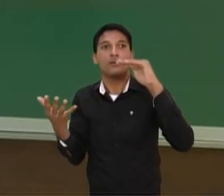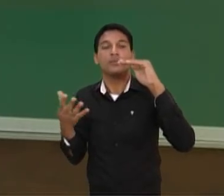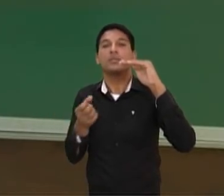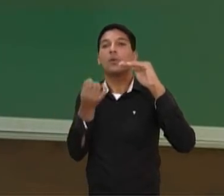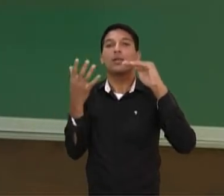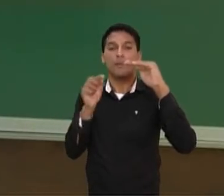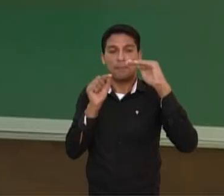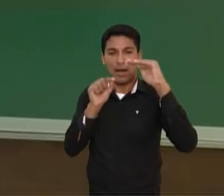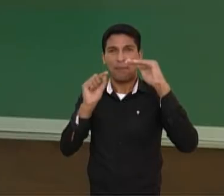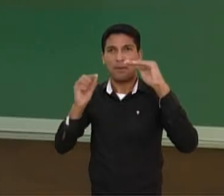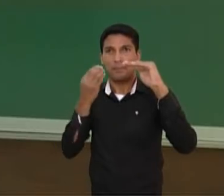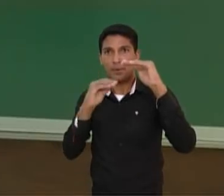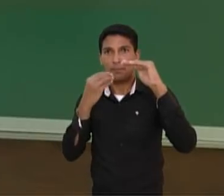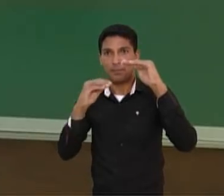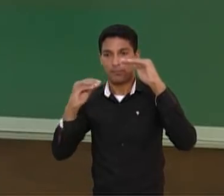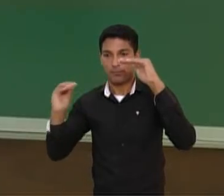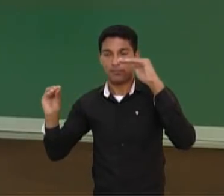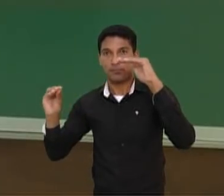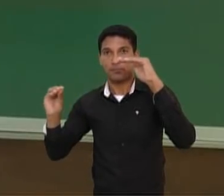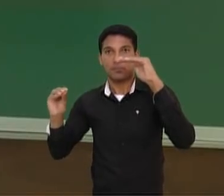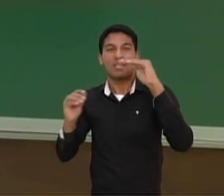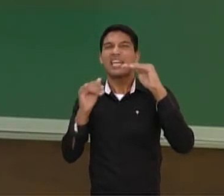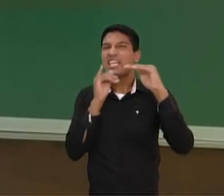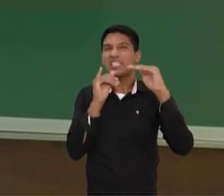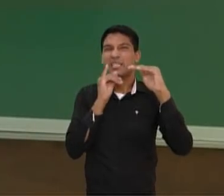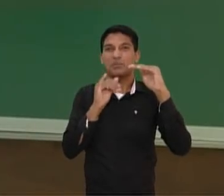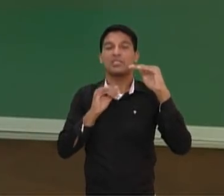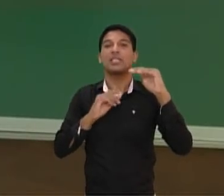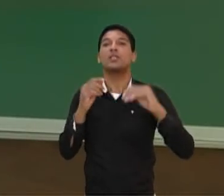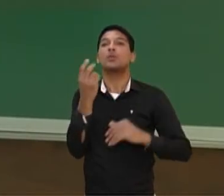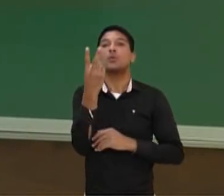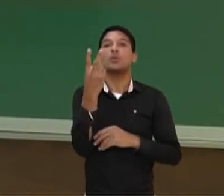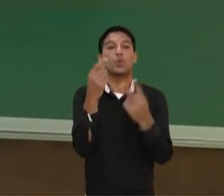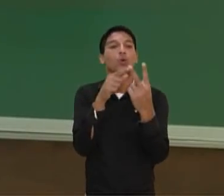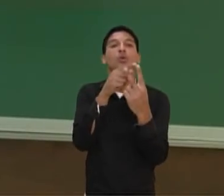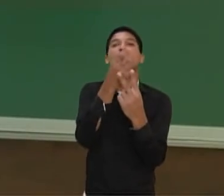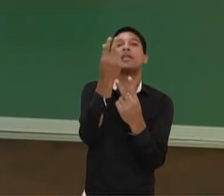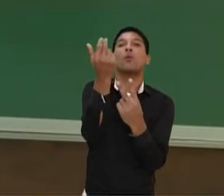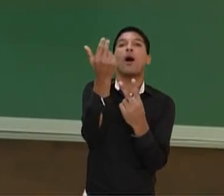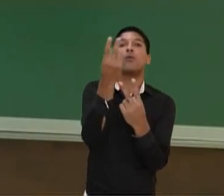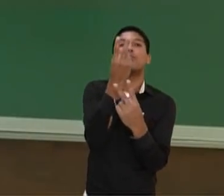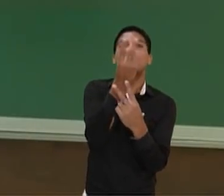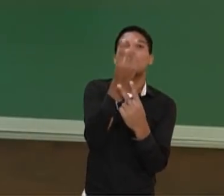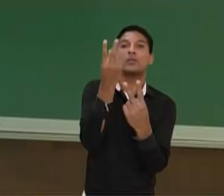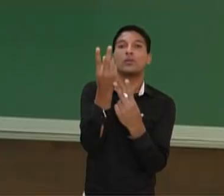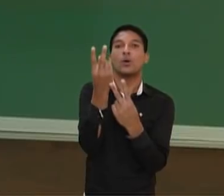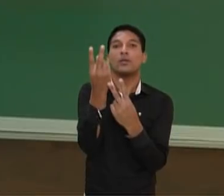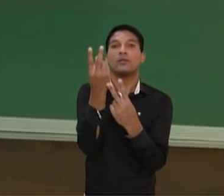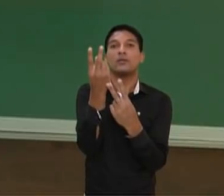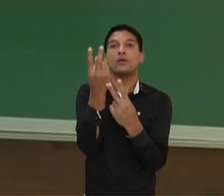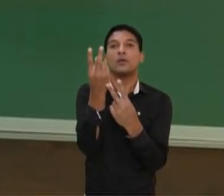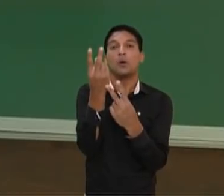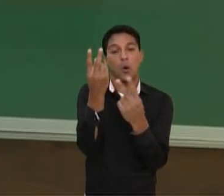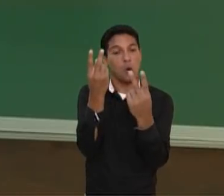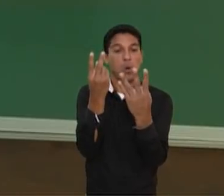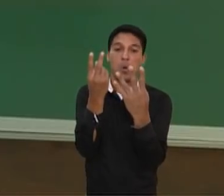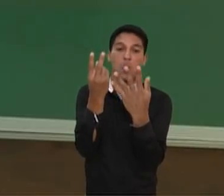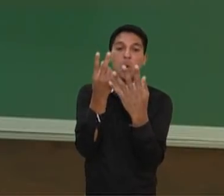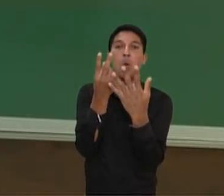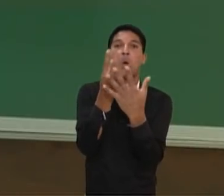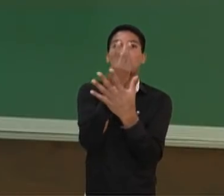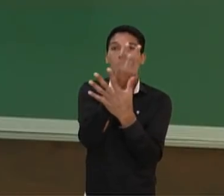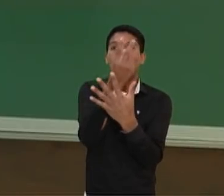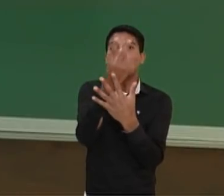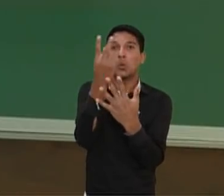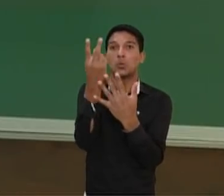tá? Suponha que a gente tem 2 números repetidos e eles se repetem 4 e 5 vezes, então eu vou colocar